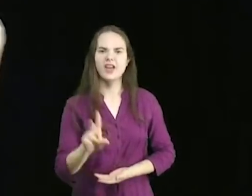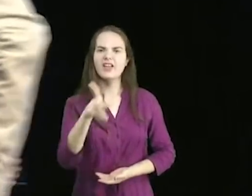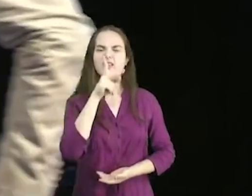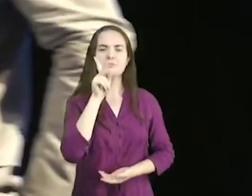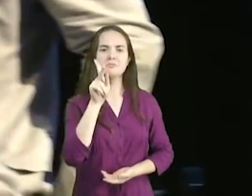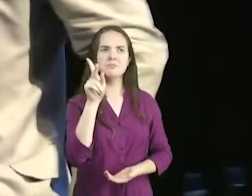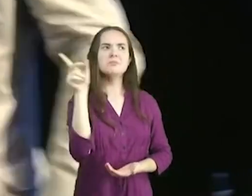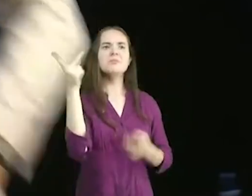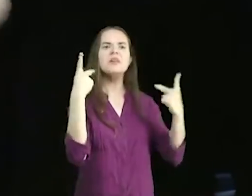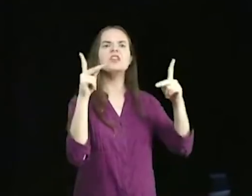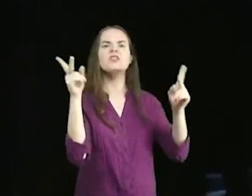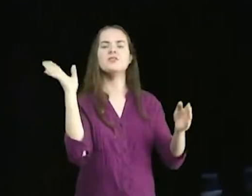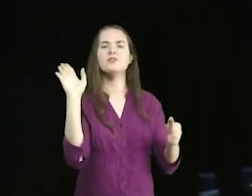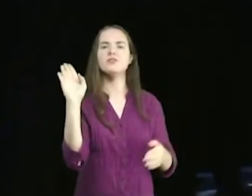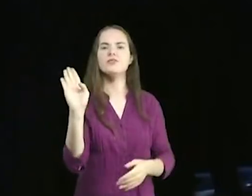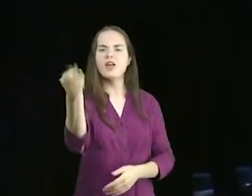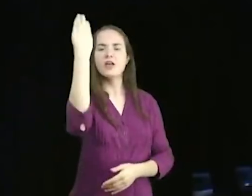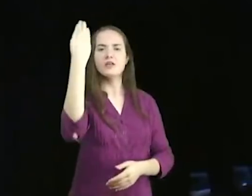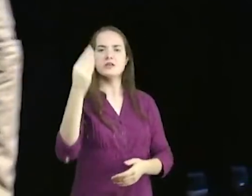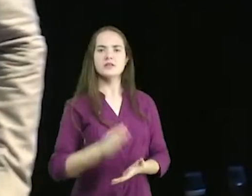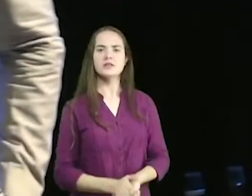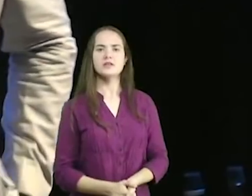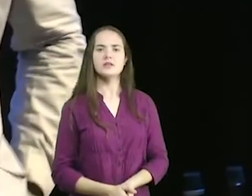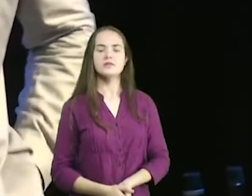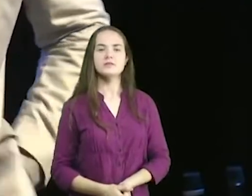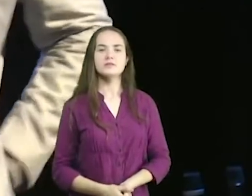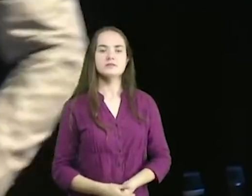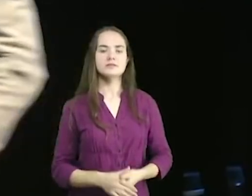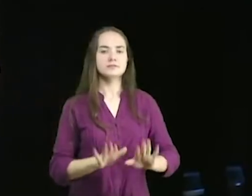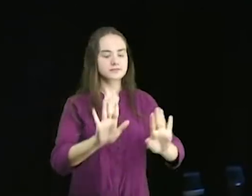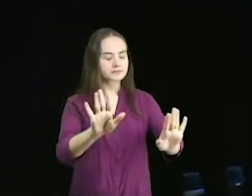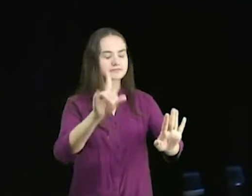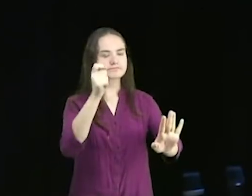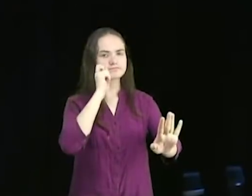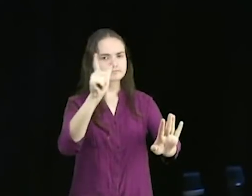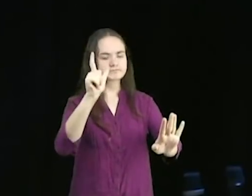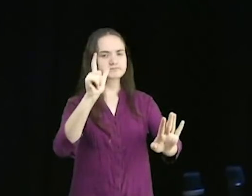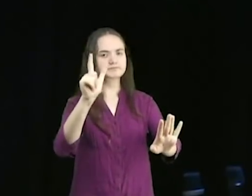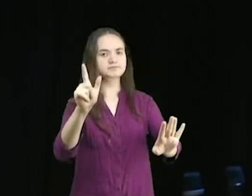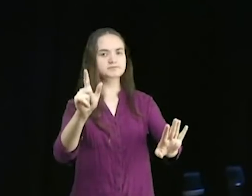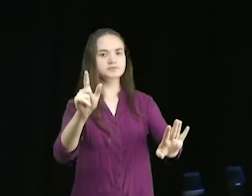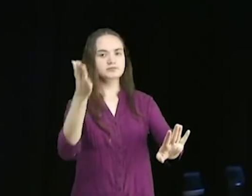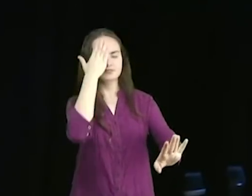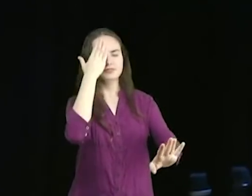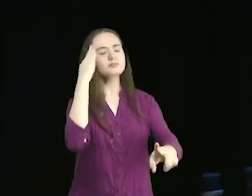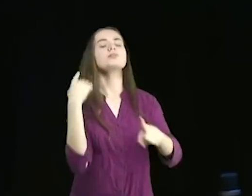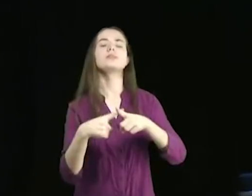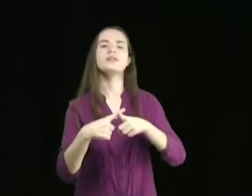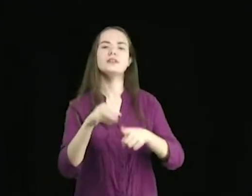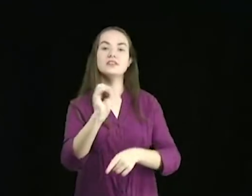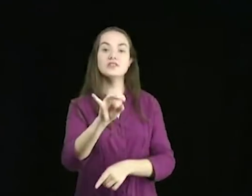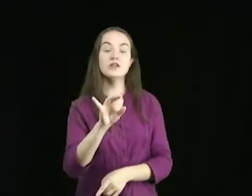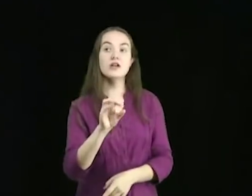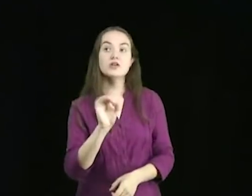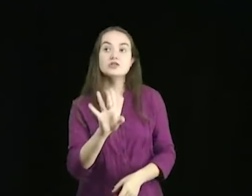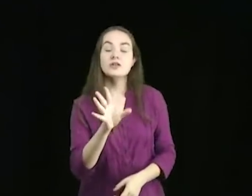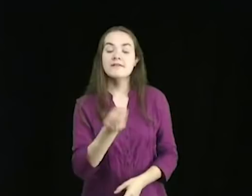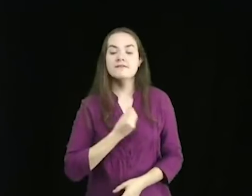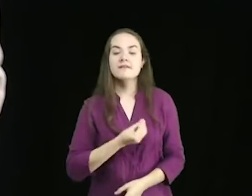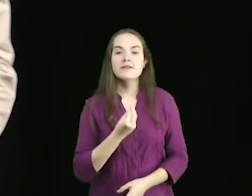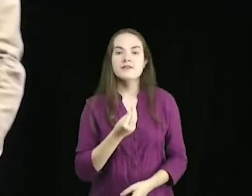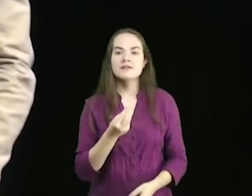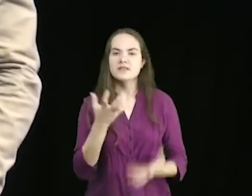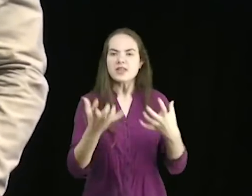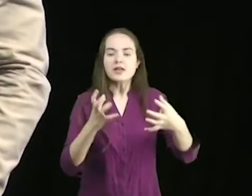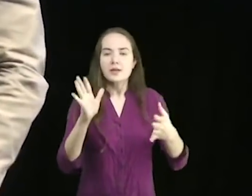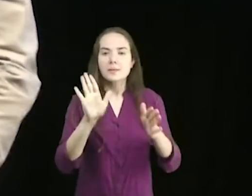pastor? Que história é essa que é a pior coisa que acontece na minha vida, é um milagre? Sabe por quê? Porque se você vive só pelo milagre, a tua fé